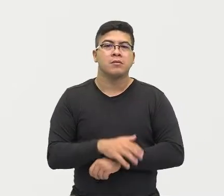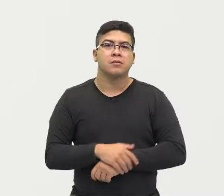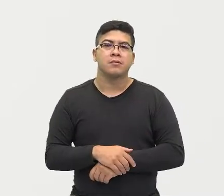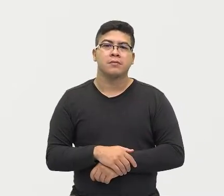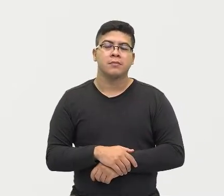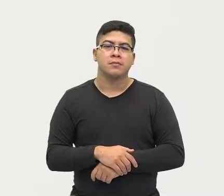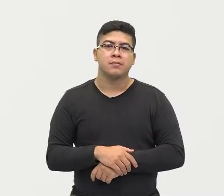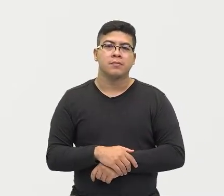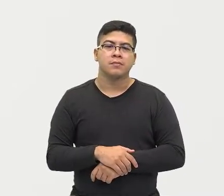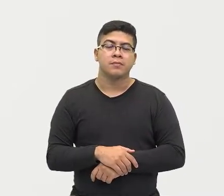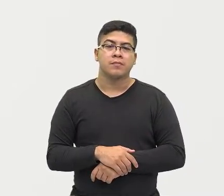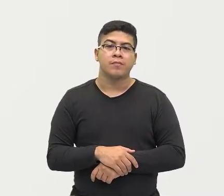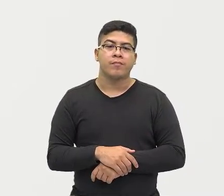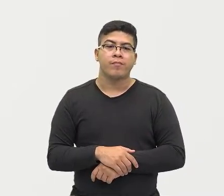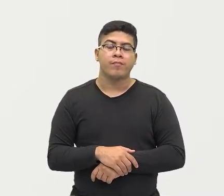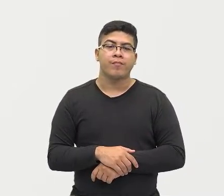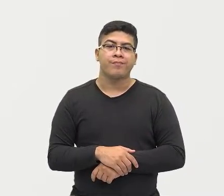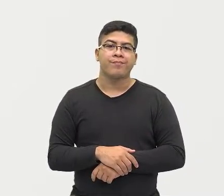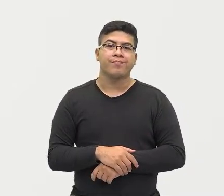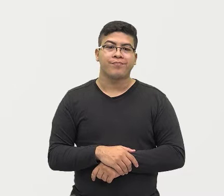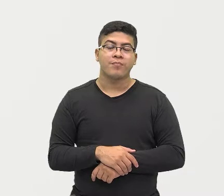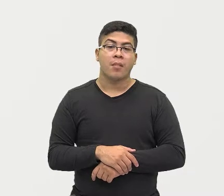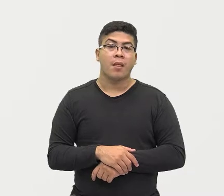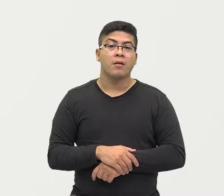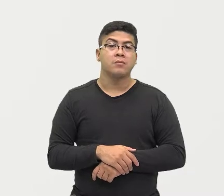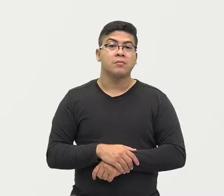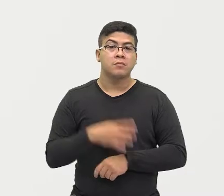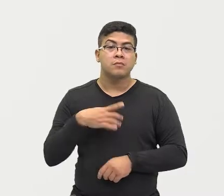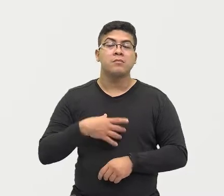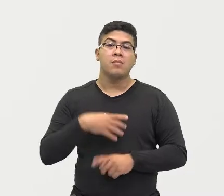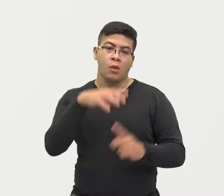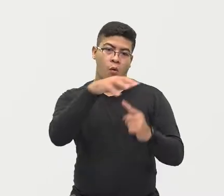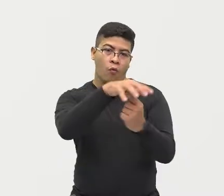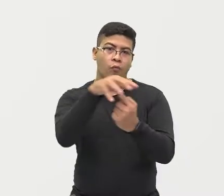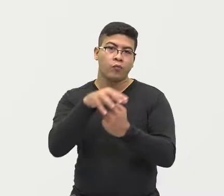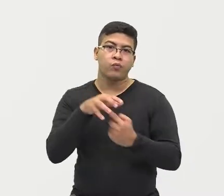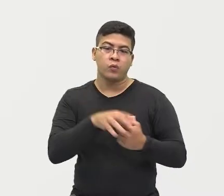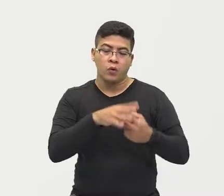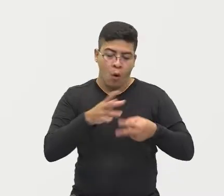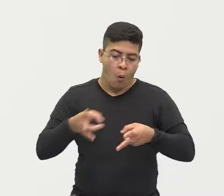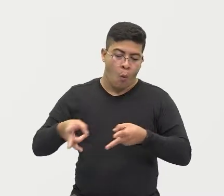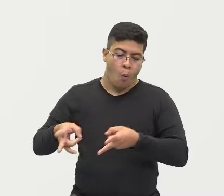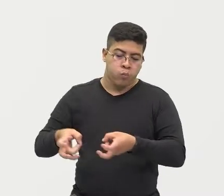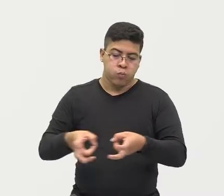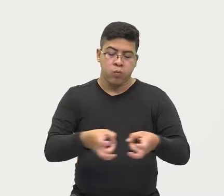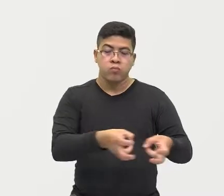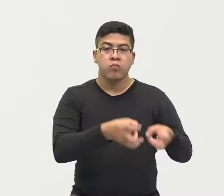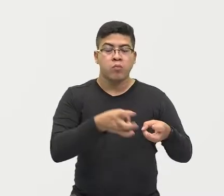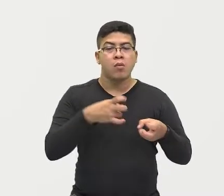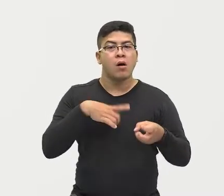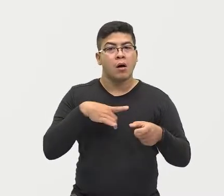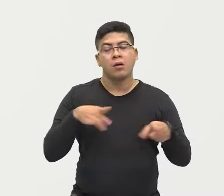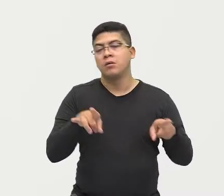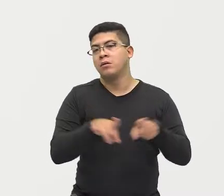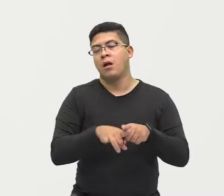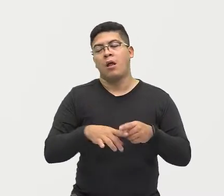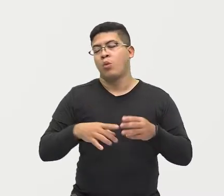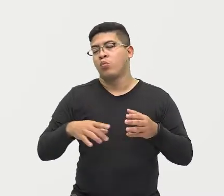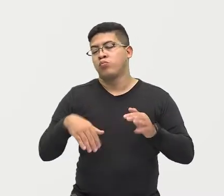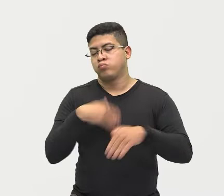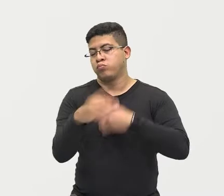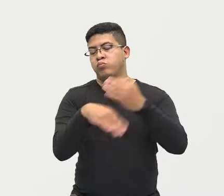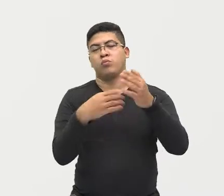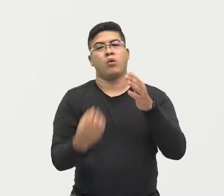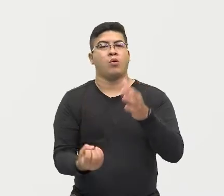café, lá em São Paulo, né? Um parasita que fica colhendo coisas da terra, que ele não produz e tudo